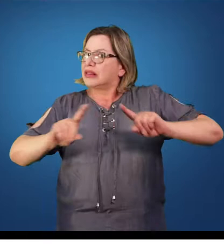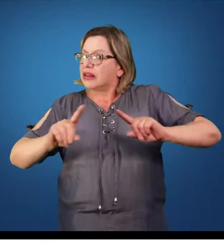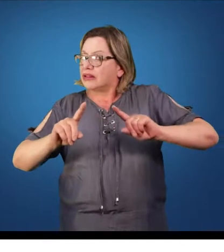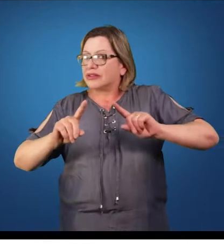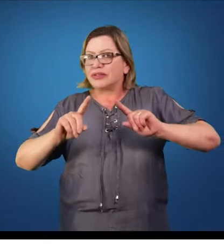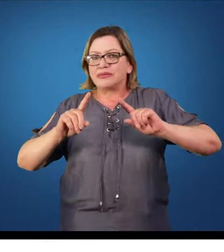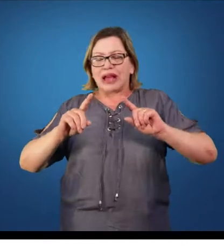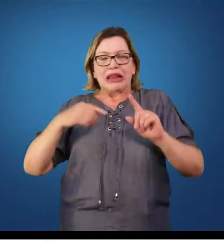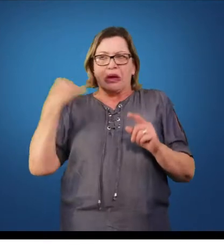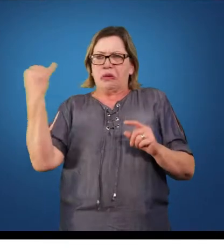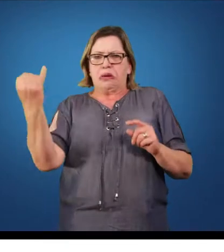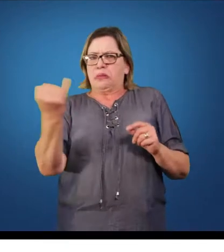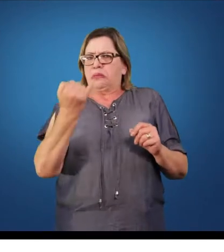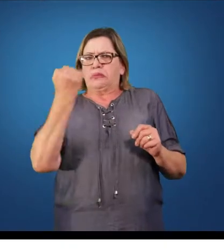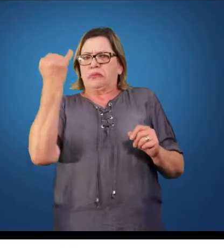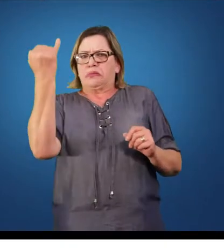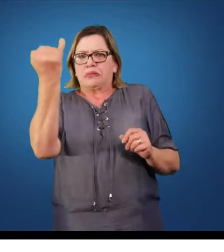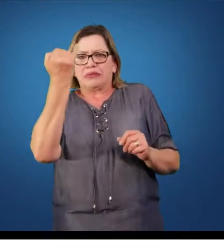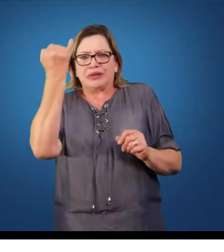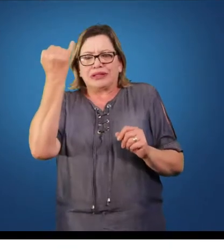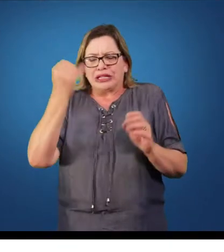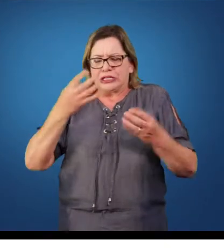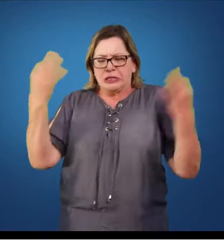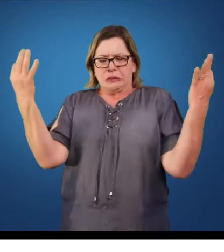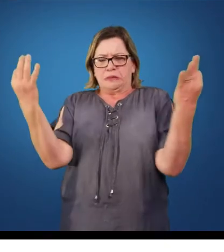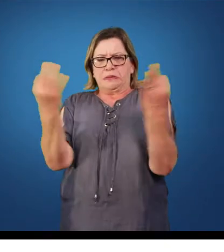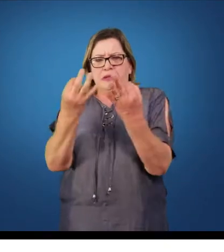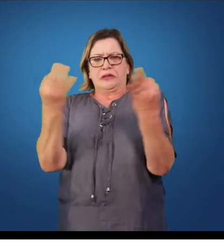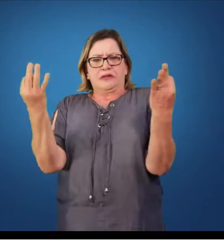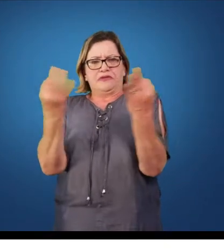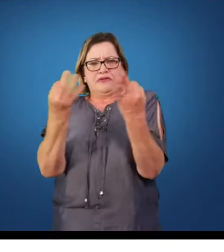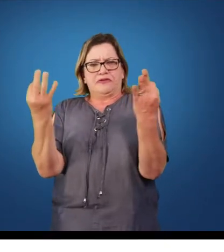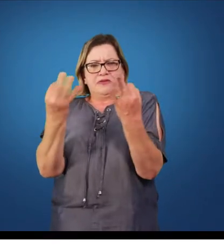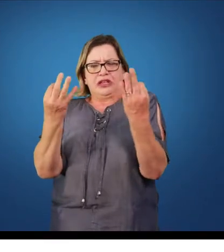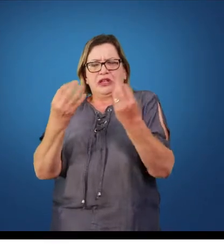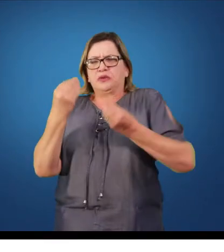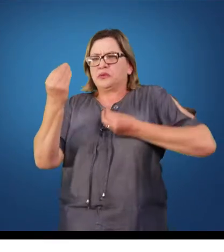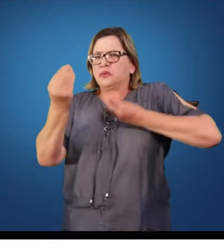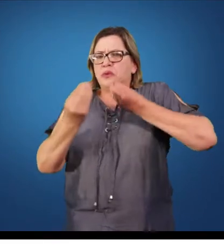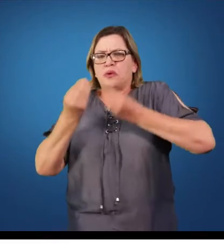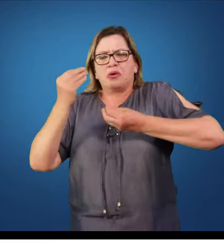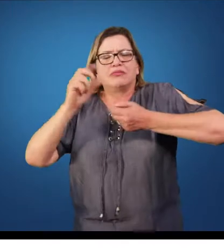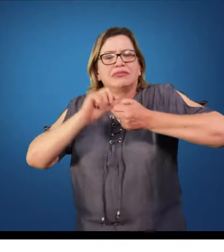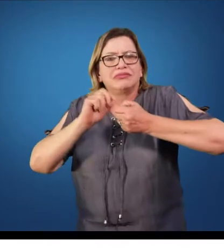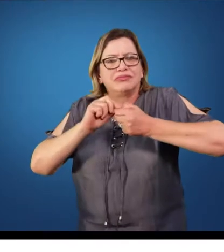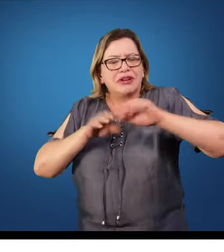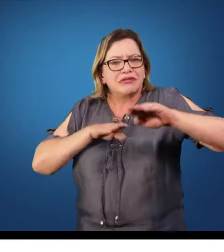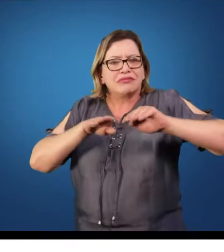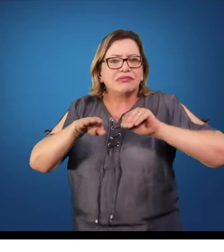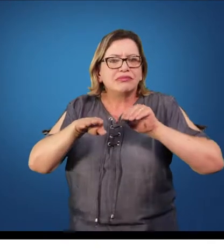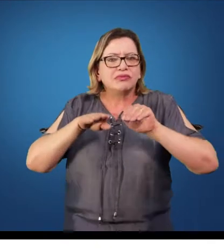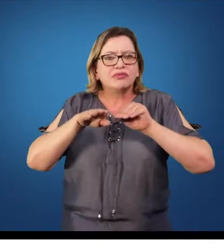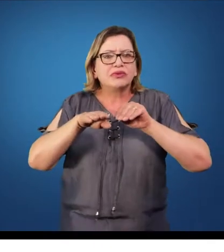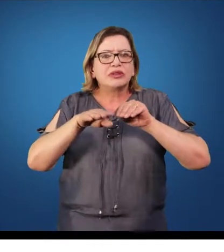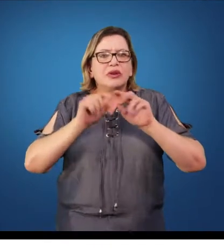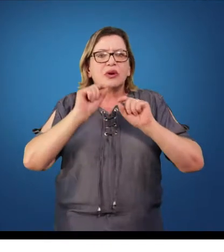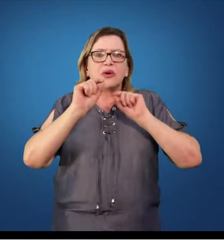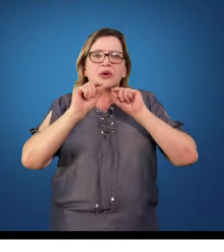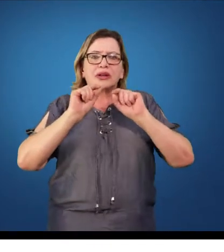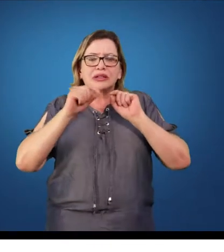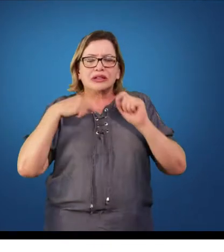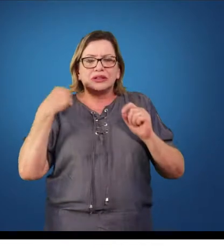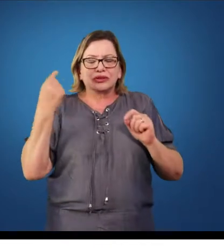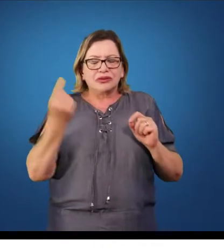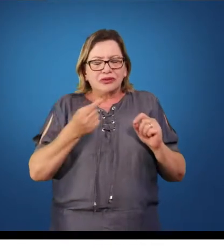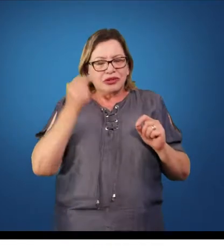daremos importância para a perfeição do gesto, do movimento, né? O que nós